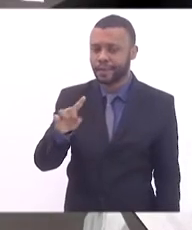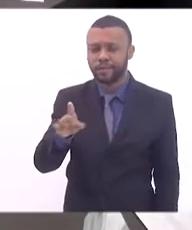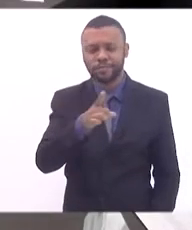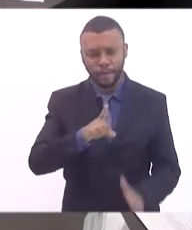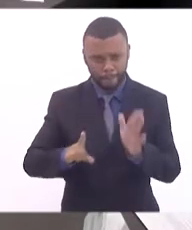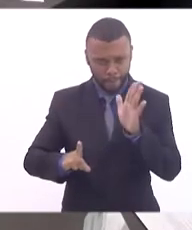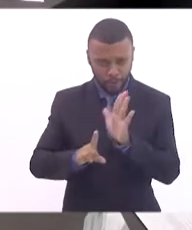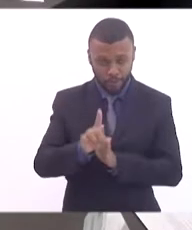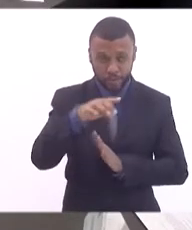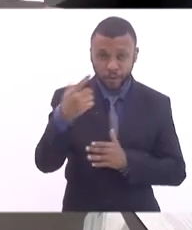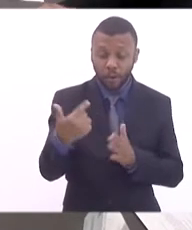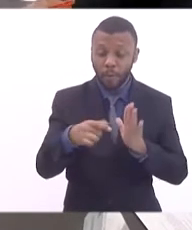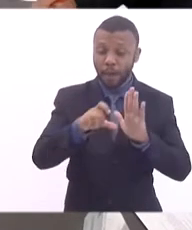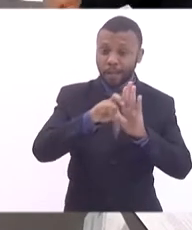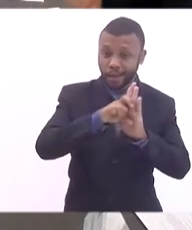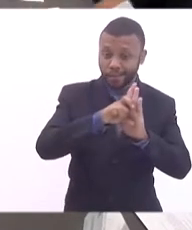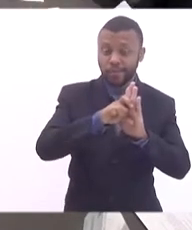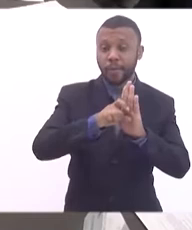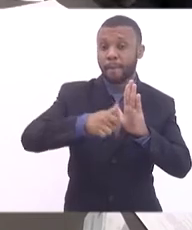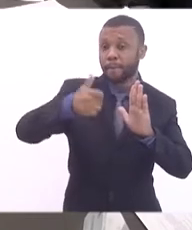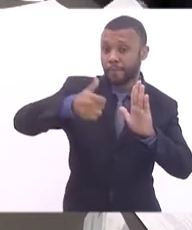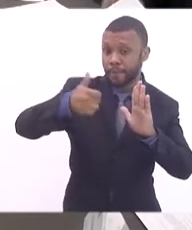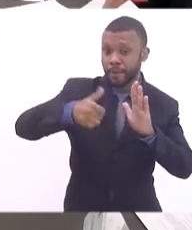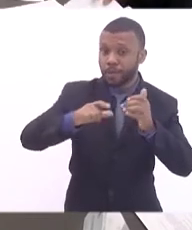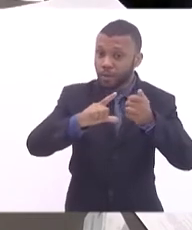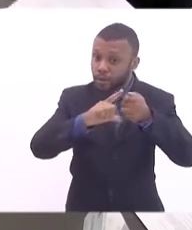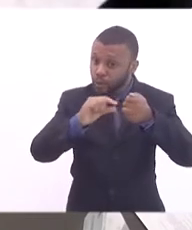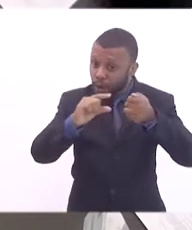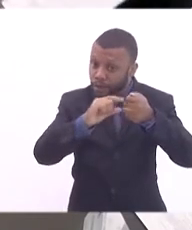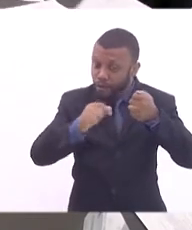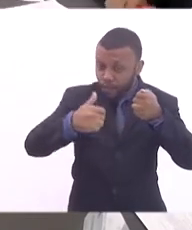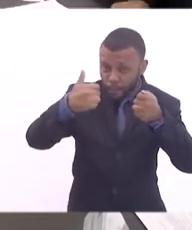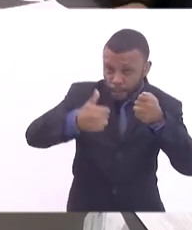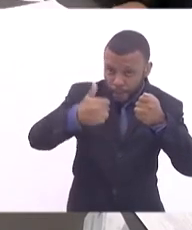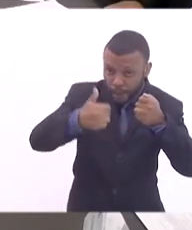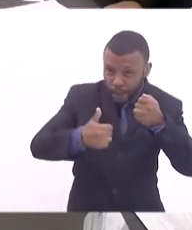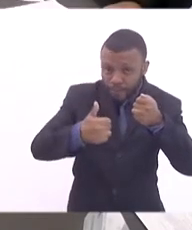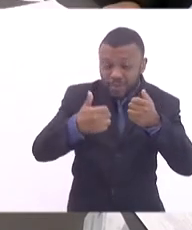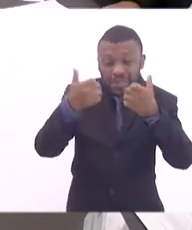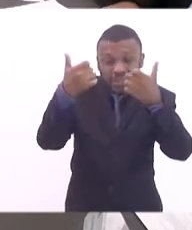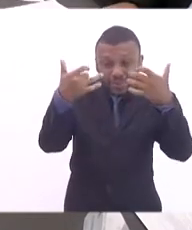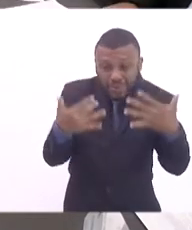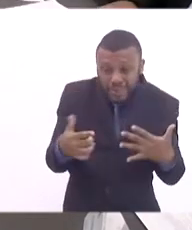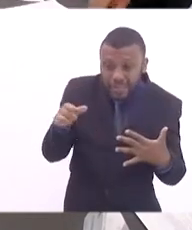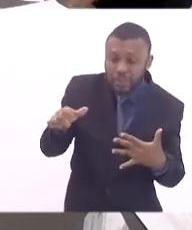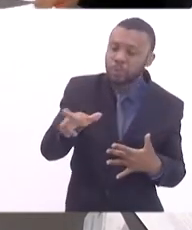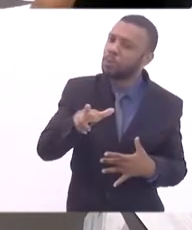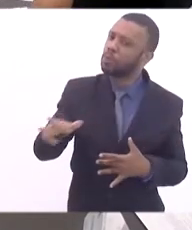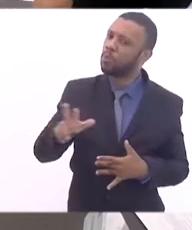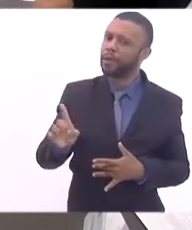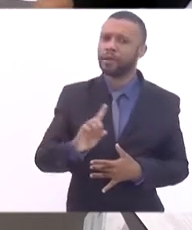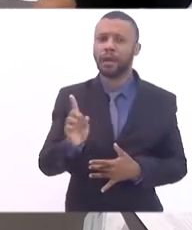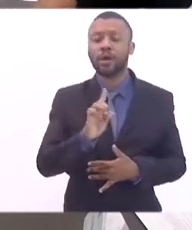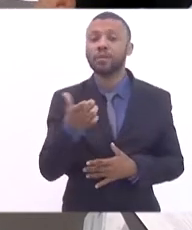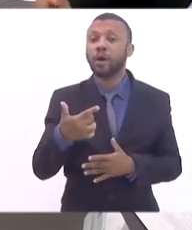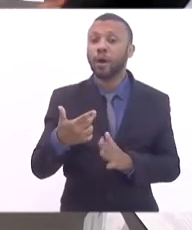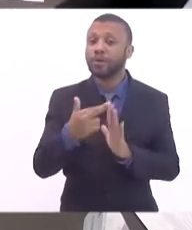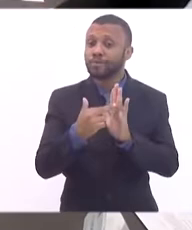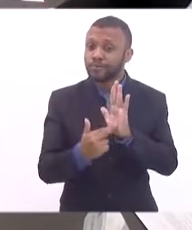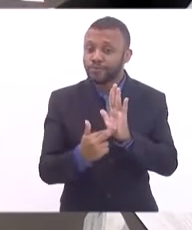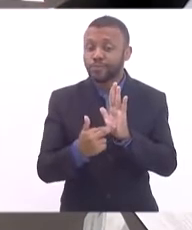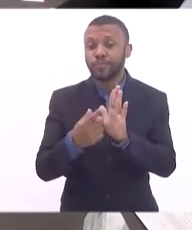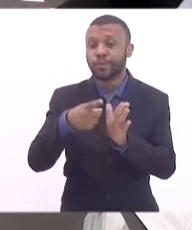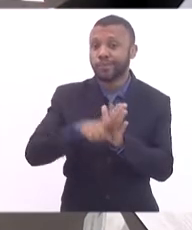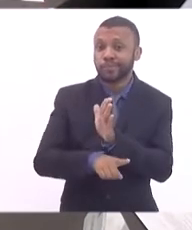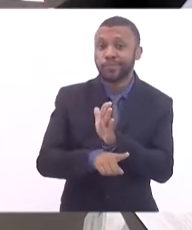o parágrafo primeiro do artigo 1º não disse o seu tá dizendo né dessa um regime militar que ter botado para testar e